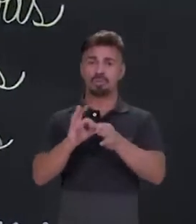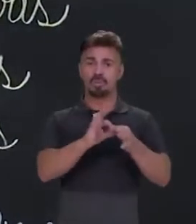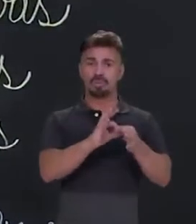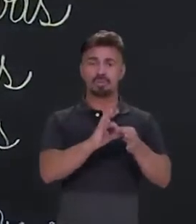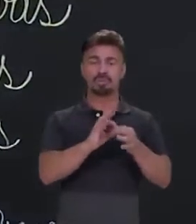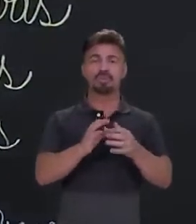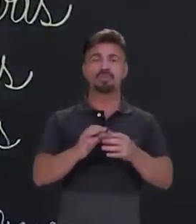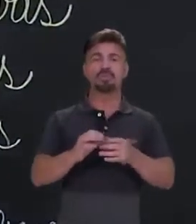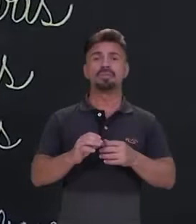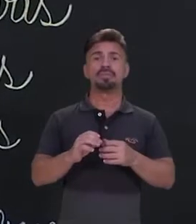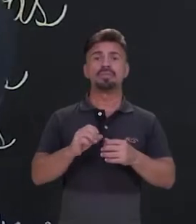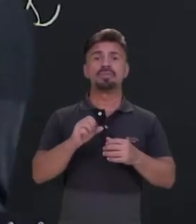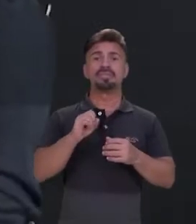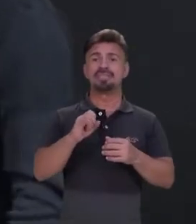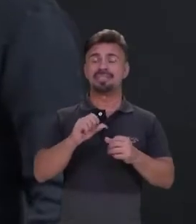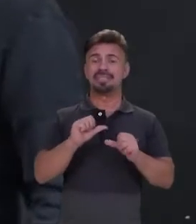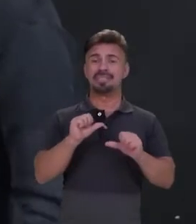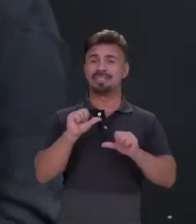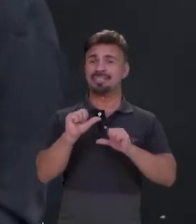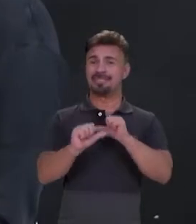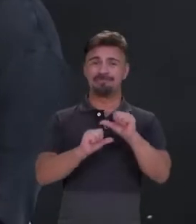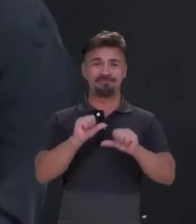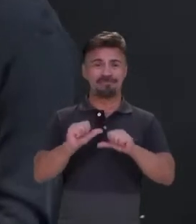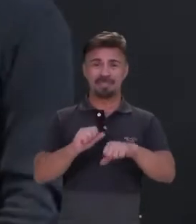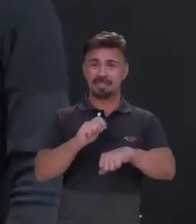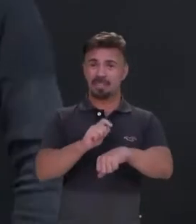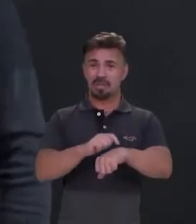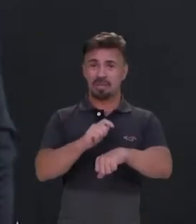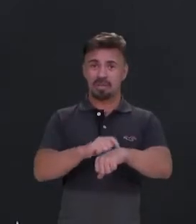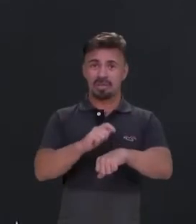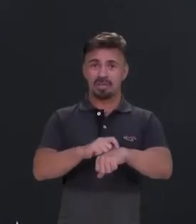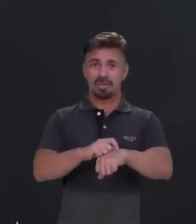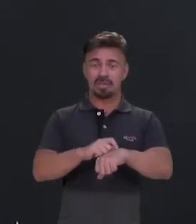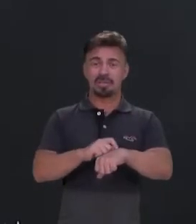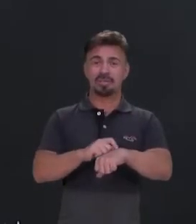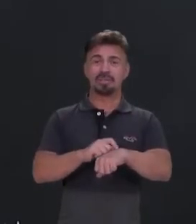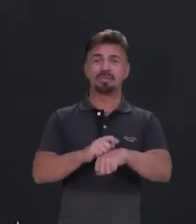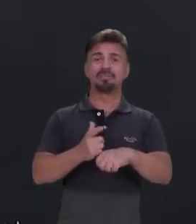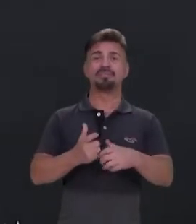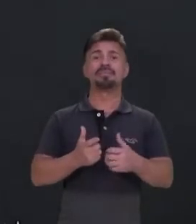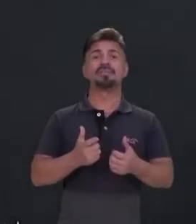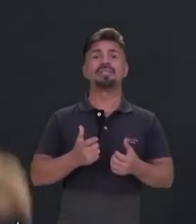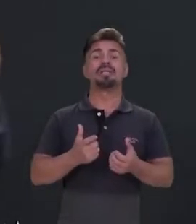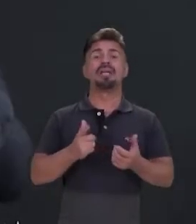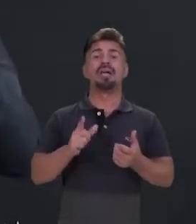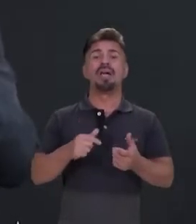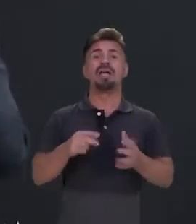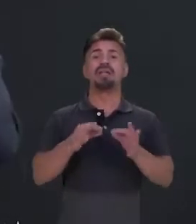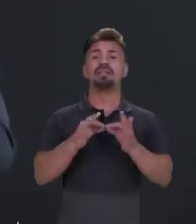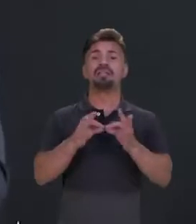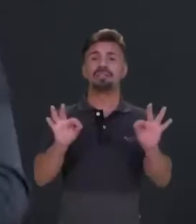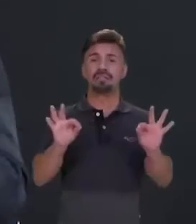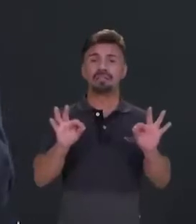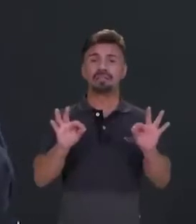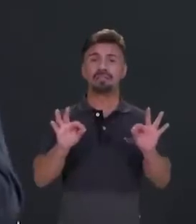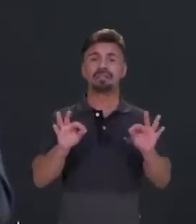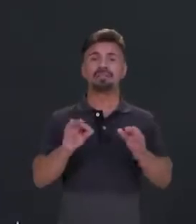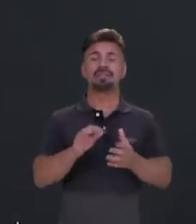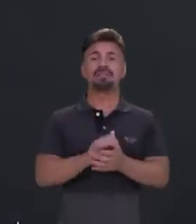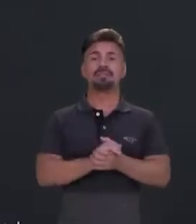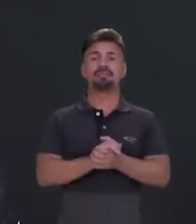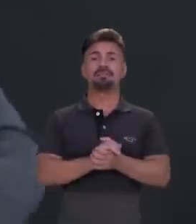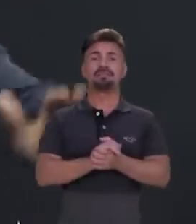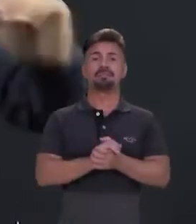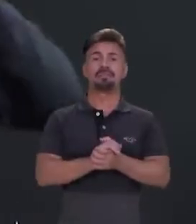a informação se não mudarem o horário das aulas é uma informação sintaticamente insuficiente, até do ponto de